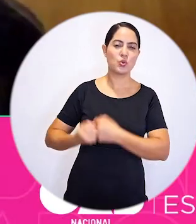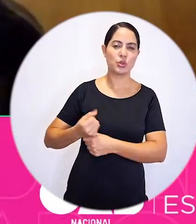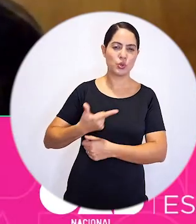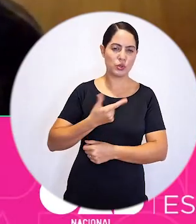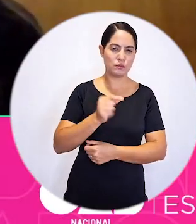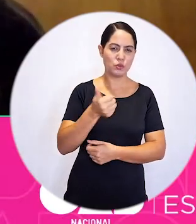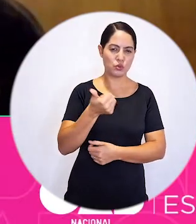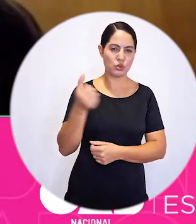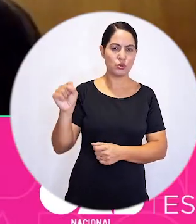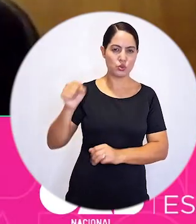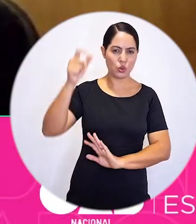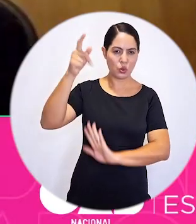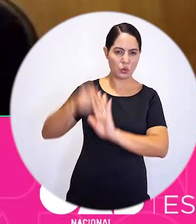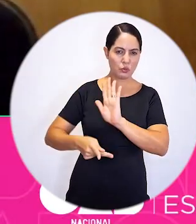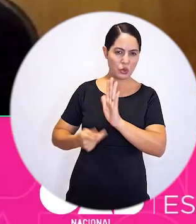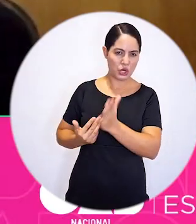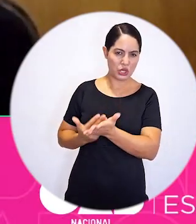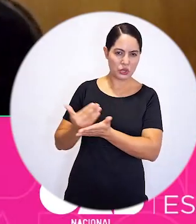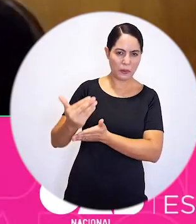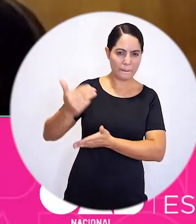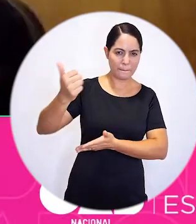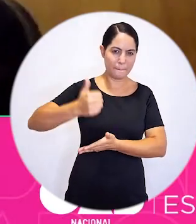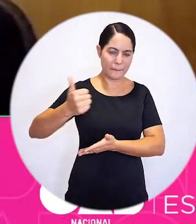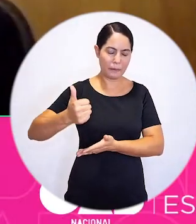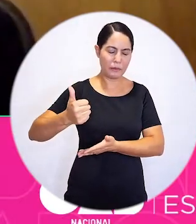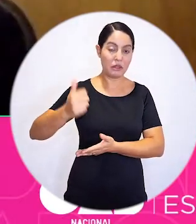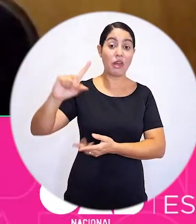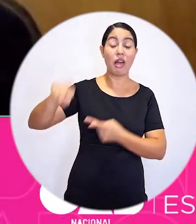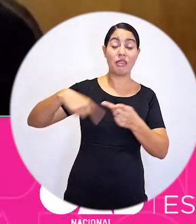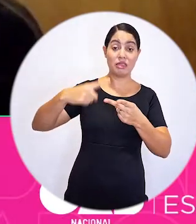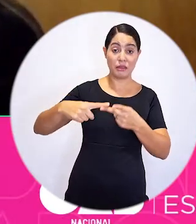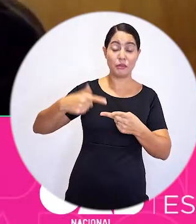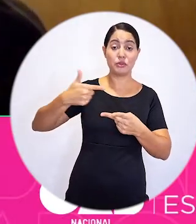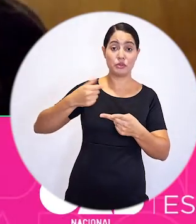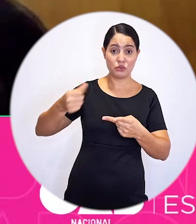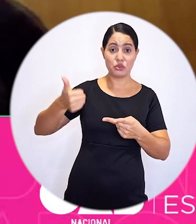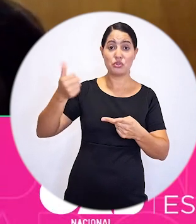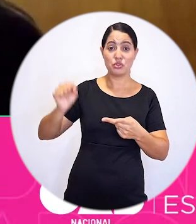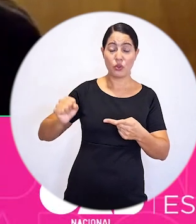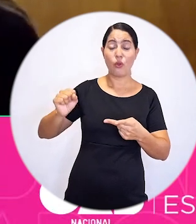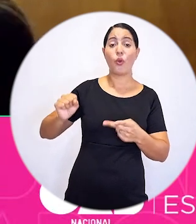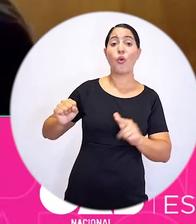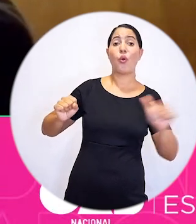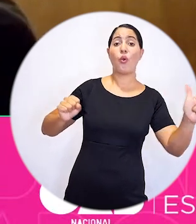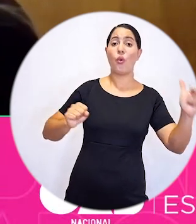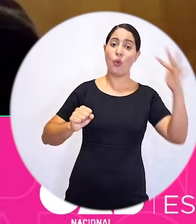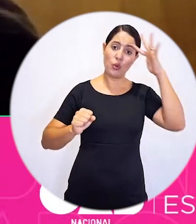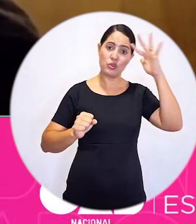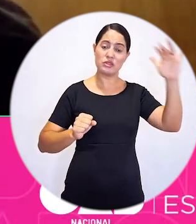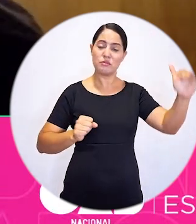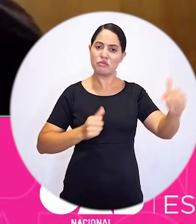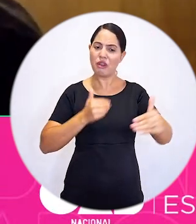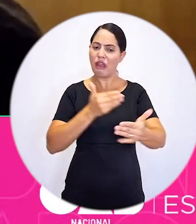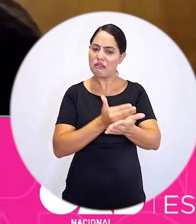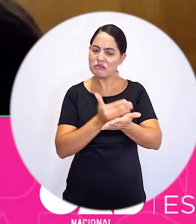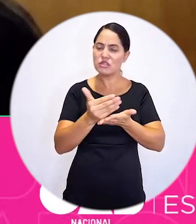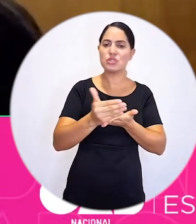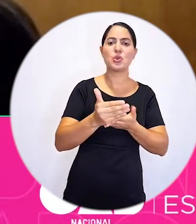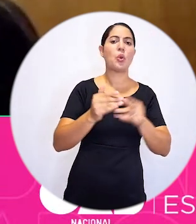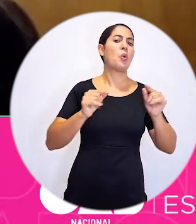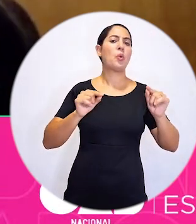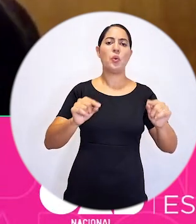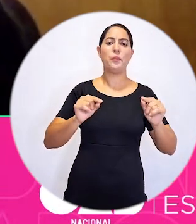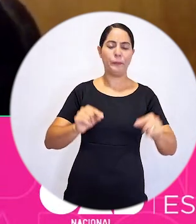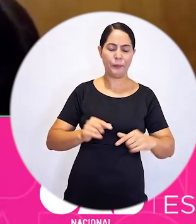Desde 2018, esse primeiro projeto, e a partir de 2018, muitos outros tribunais começaram